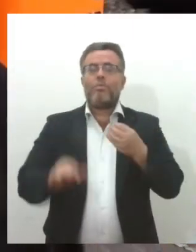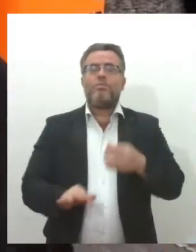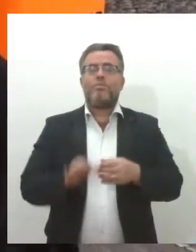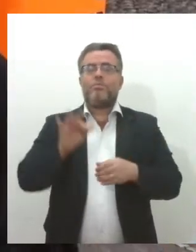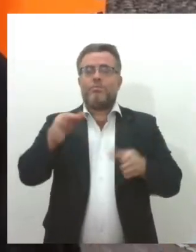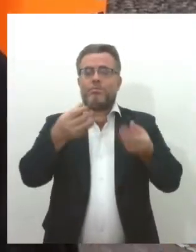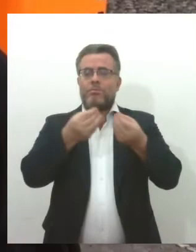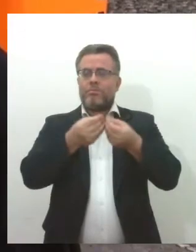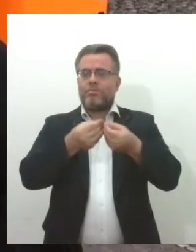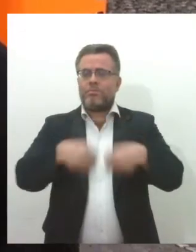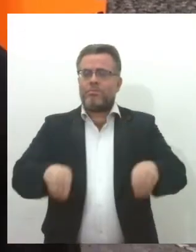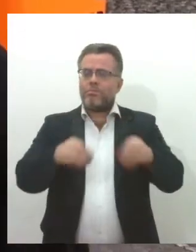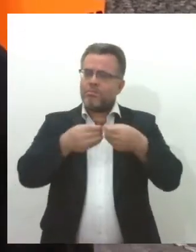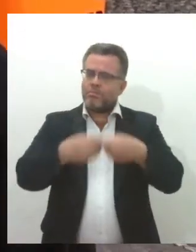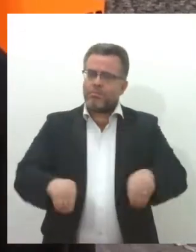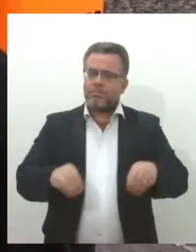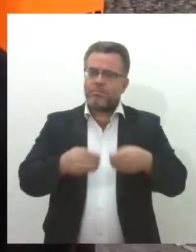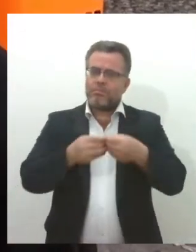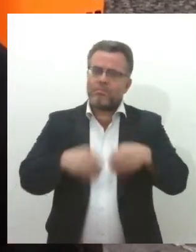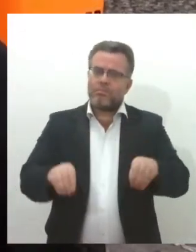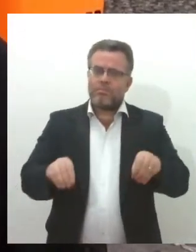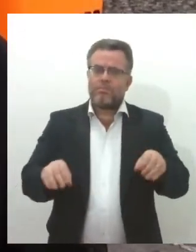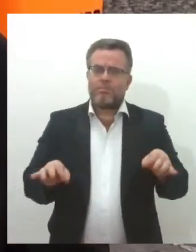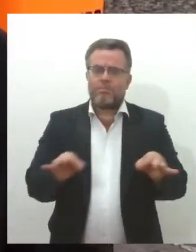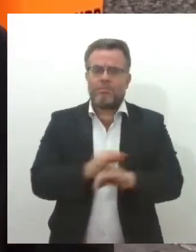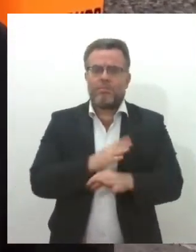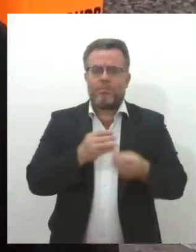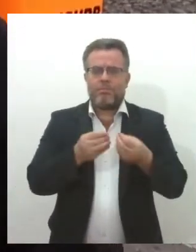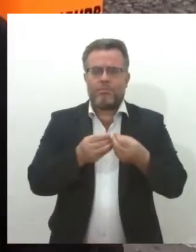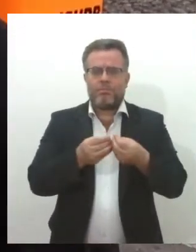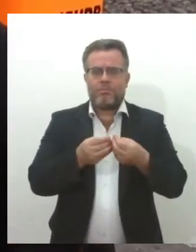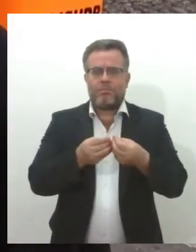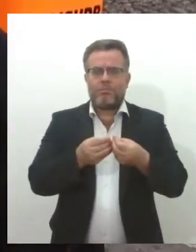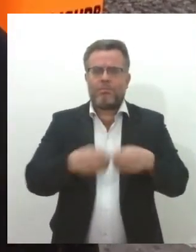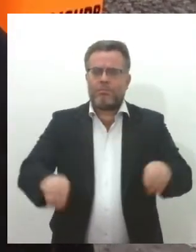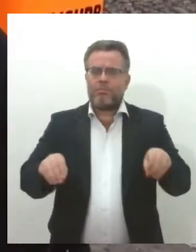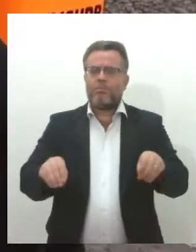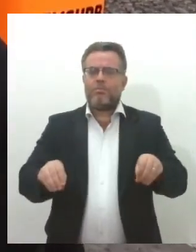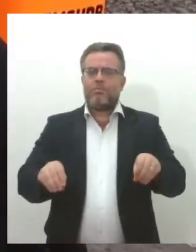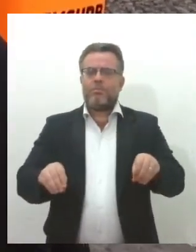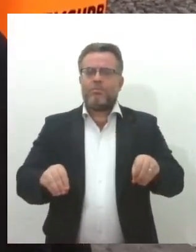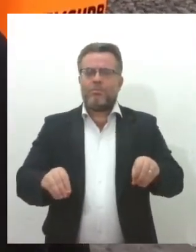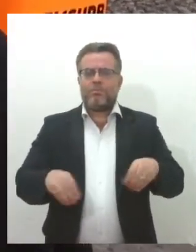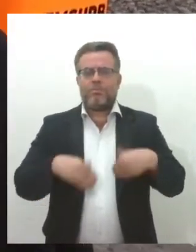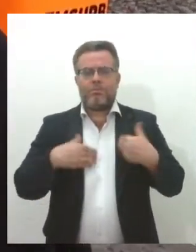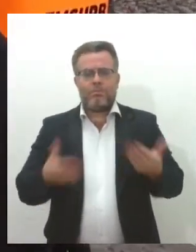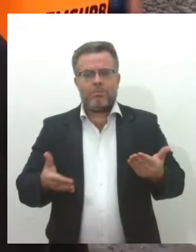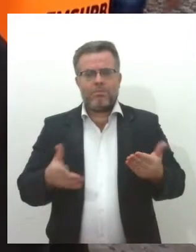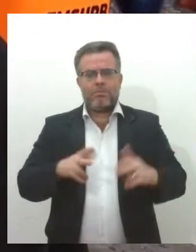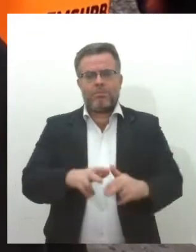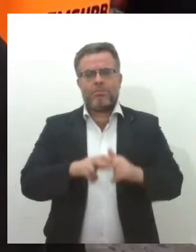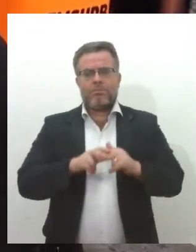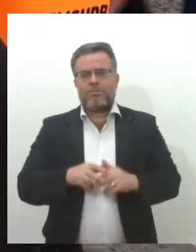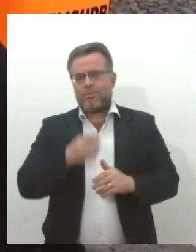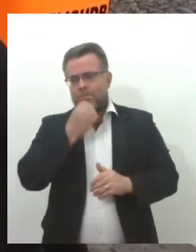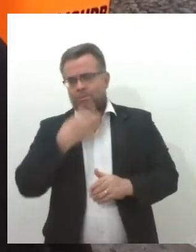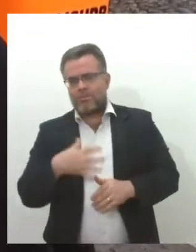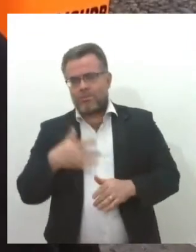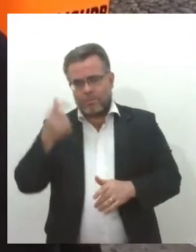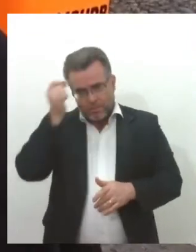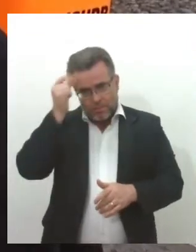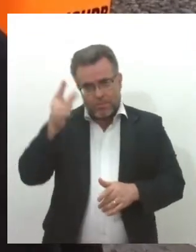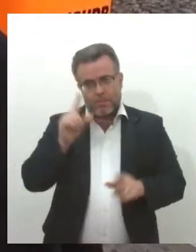algum tipo de malefício como é que fala prejuízo bom então é uma boa ideia